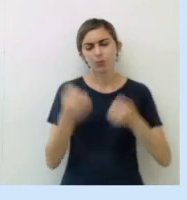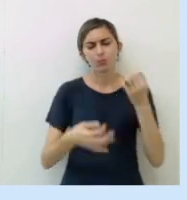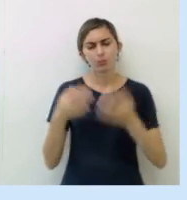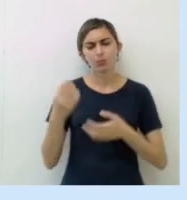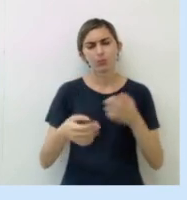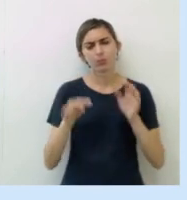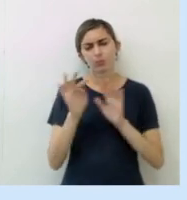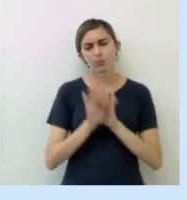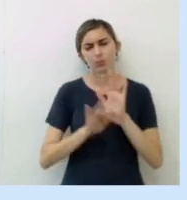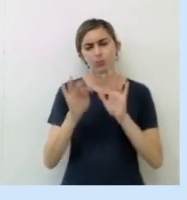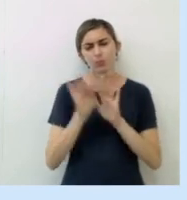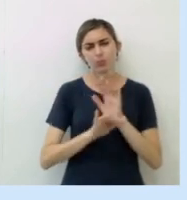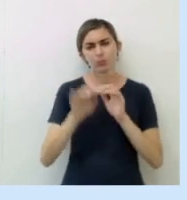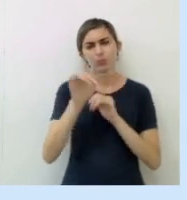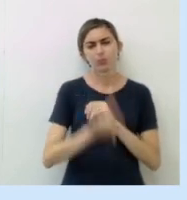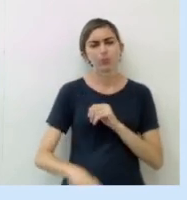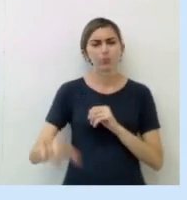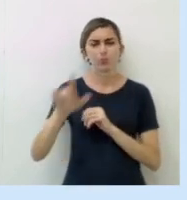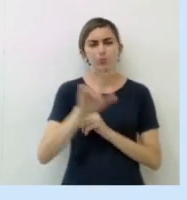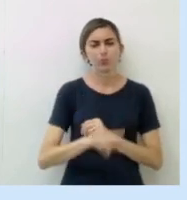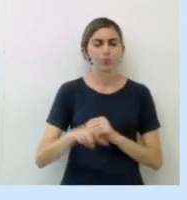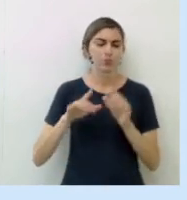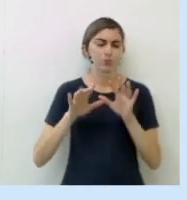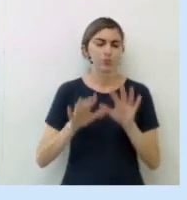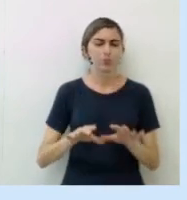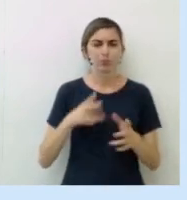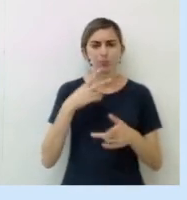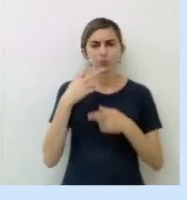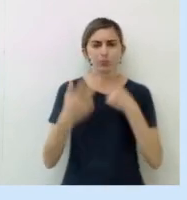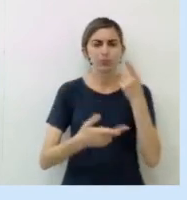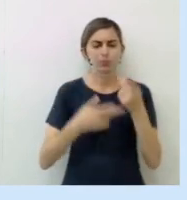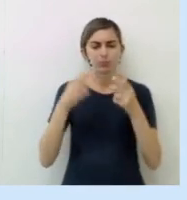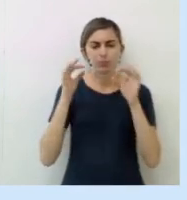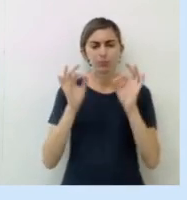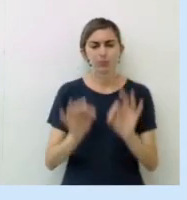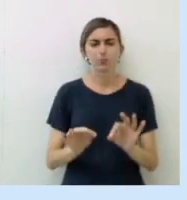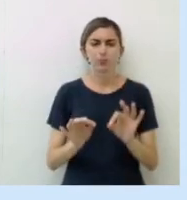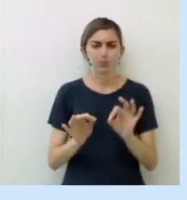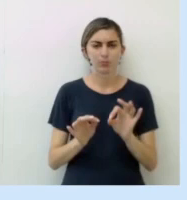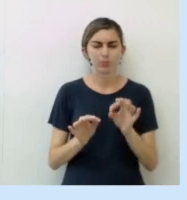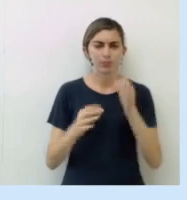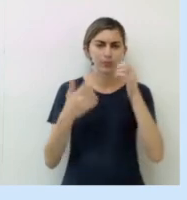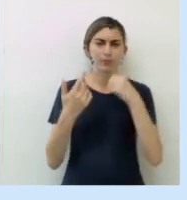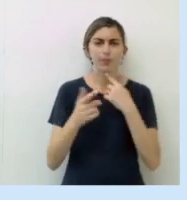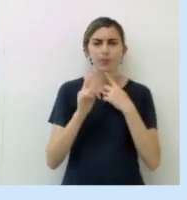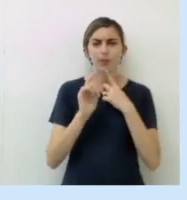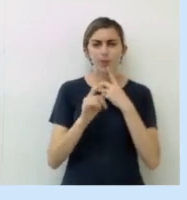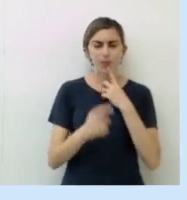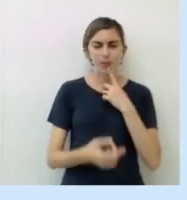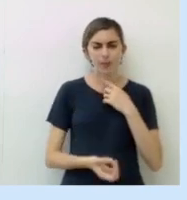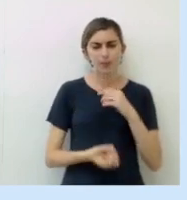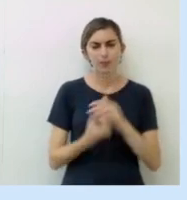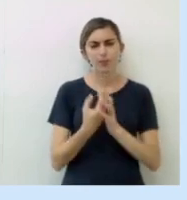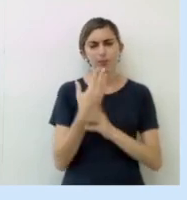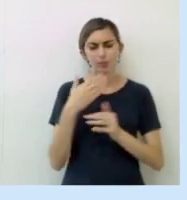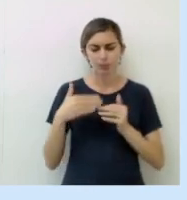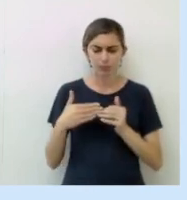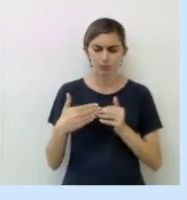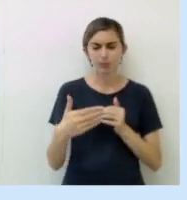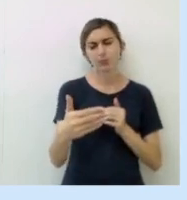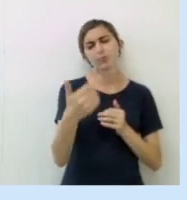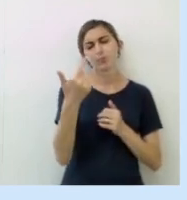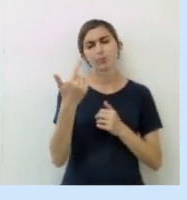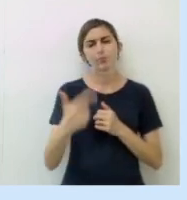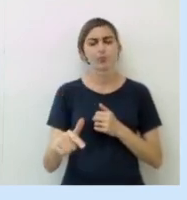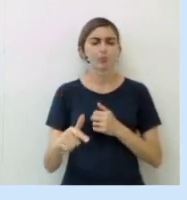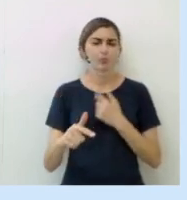de textos literários, estamos falando justamente a seguinte questão, que é criar um texto a partir de